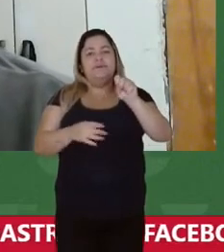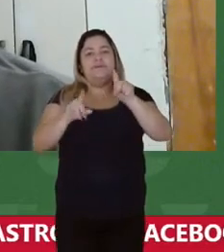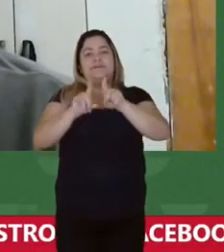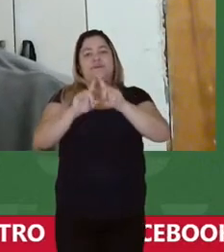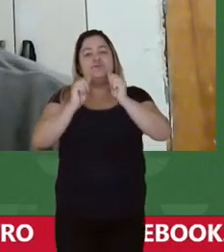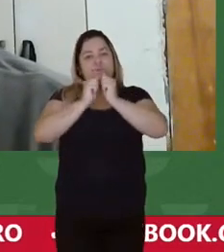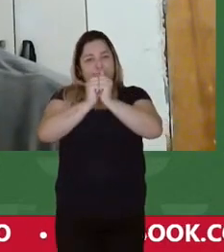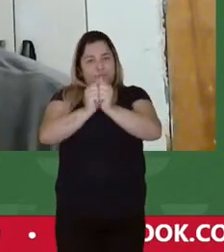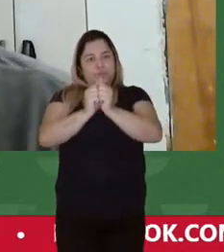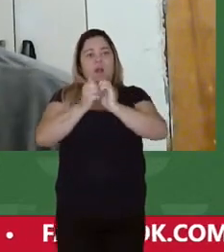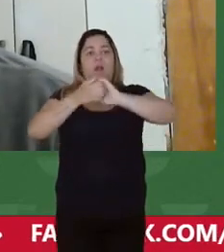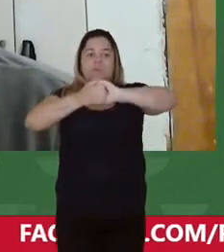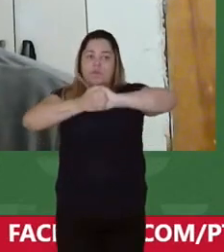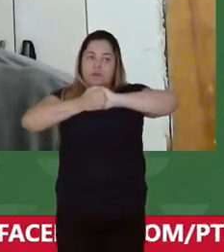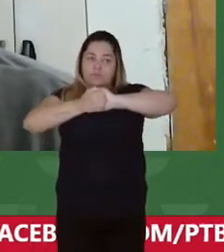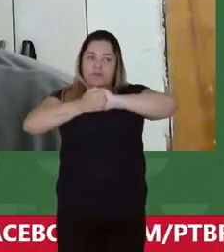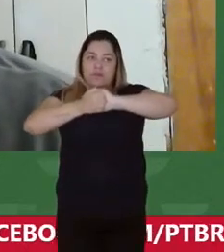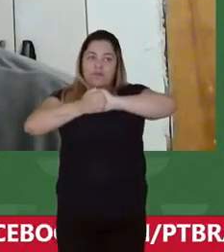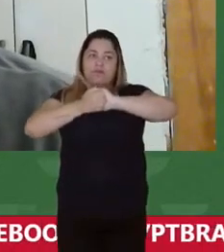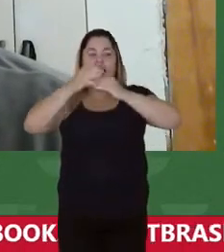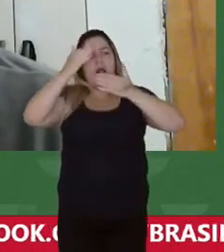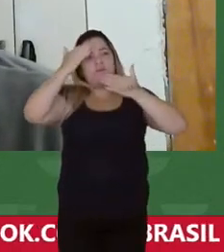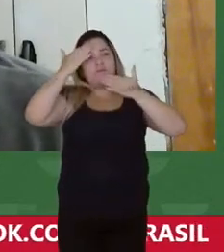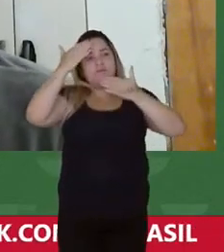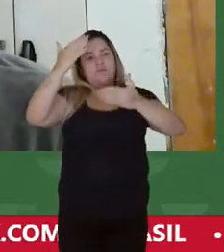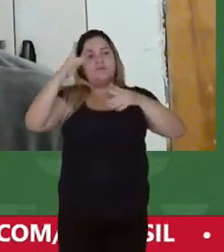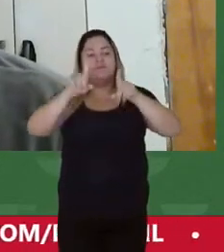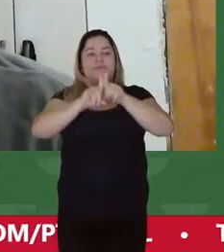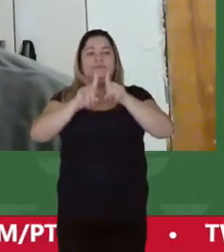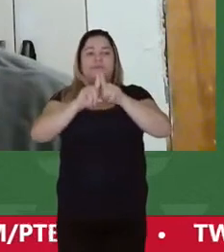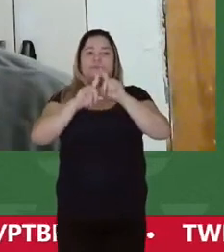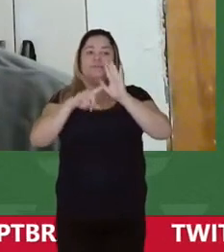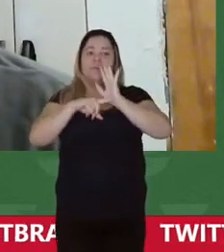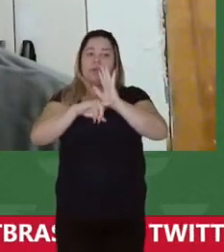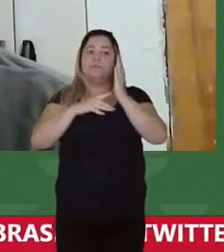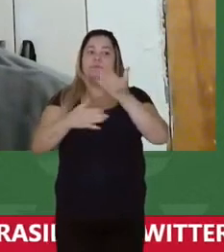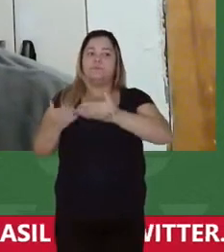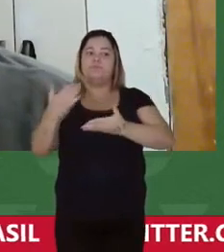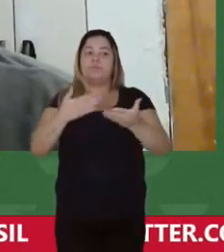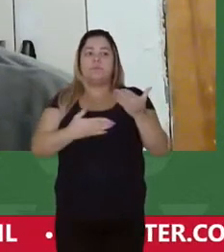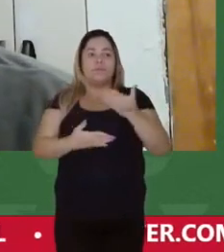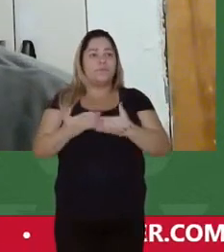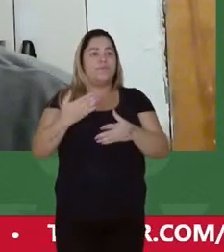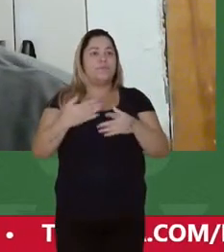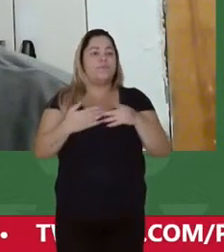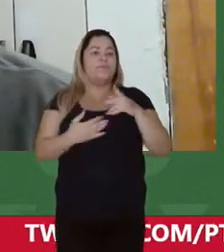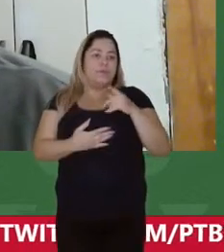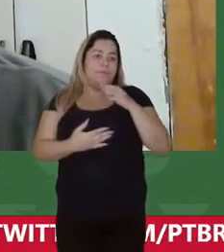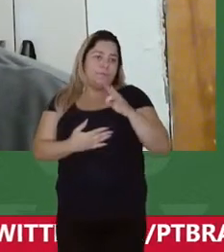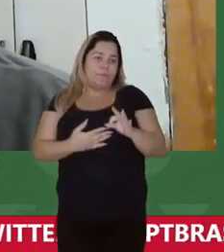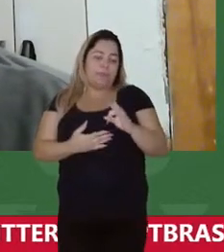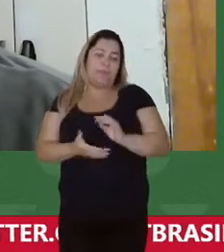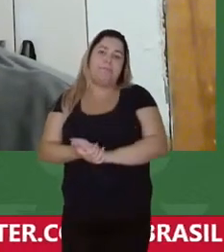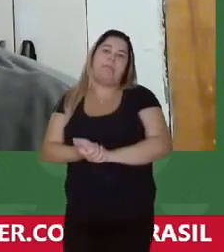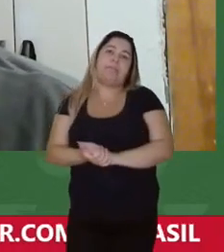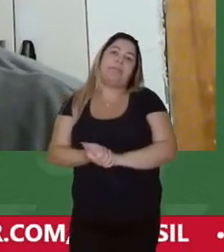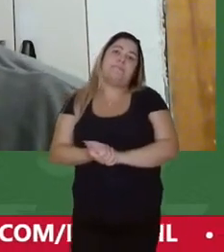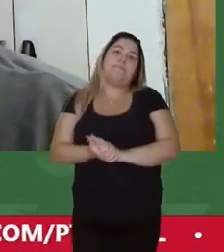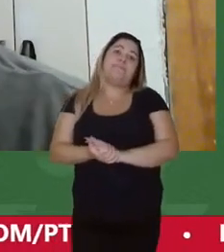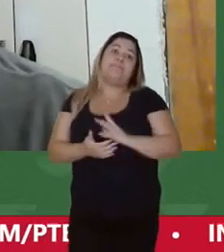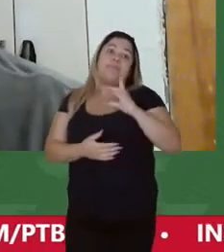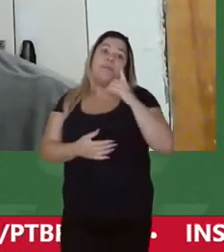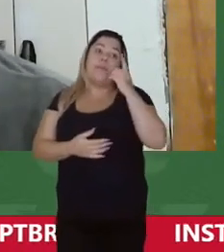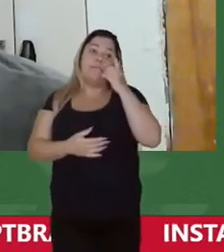junto, saudá-lo e agradecer aí pela sua contribuição, você enriquece muito o nosso partido. E o nosso